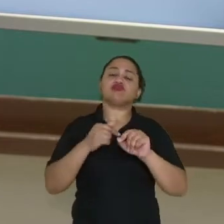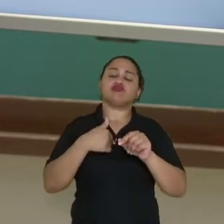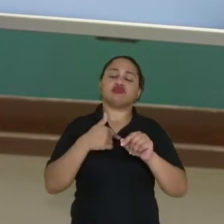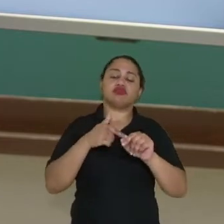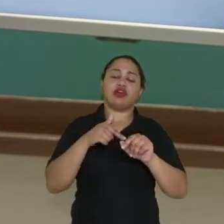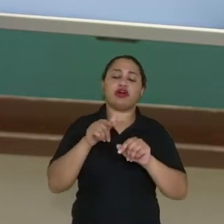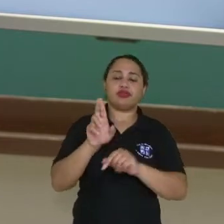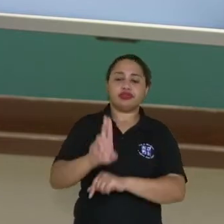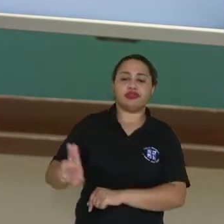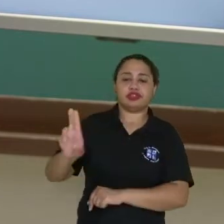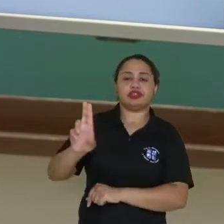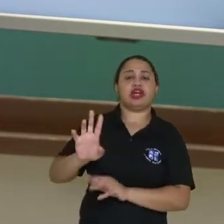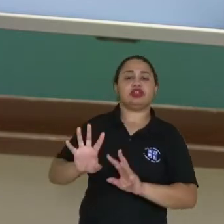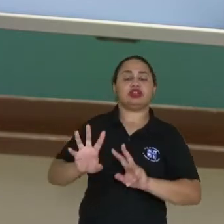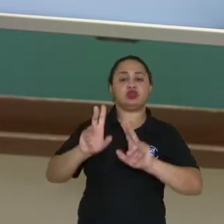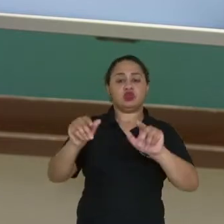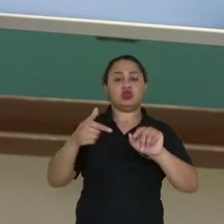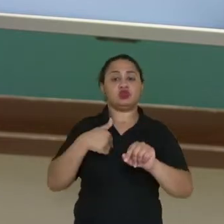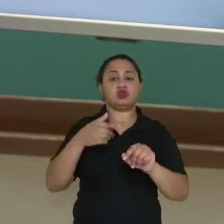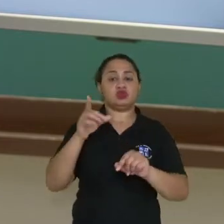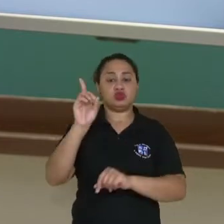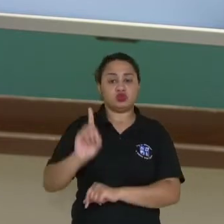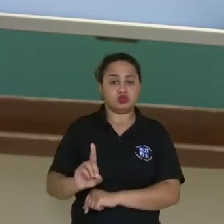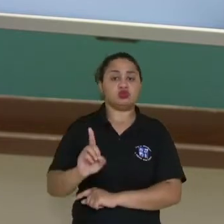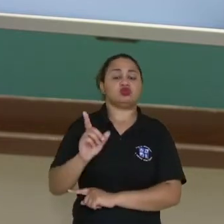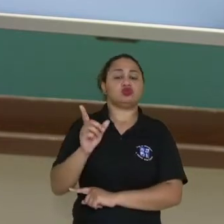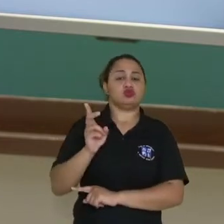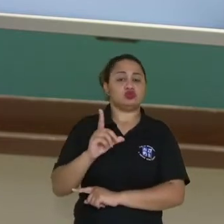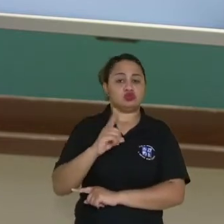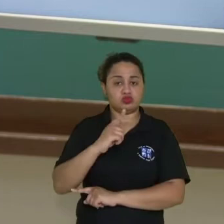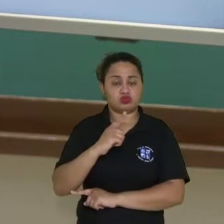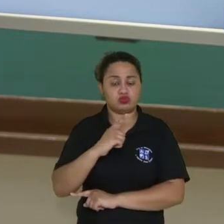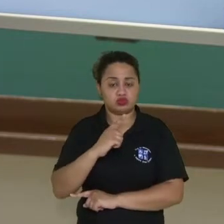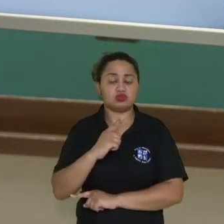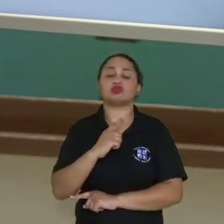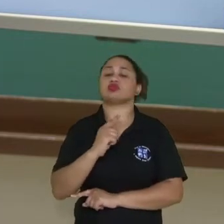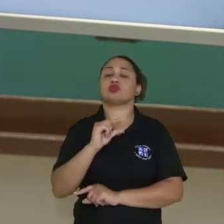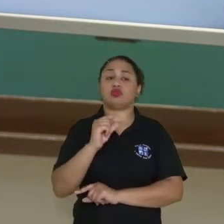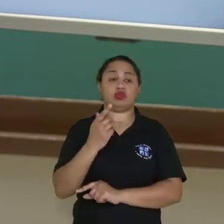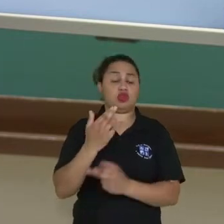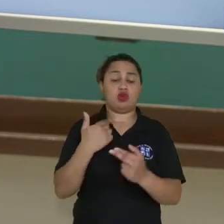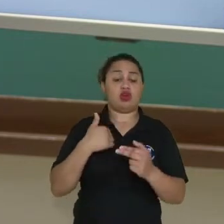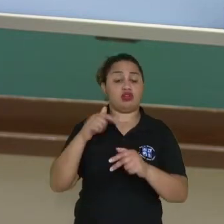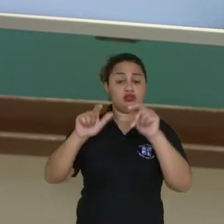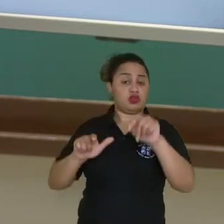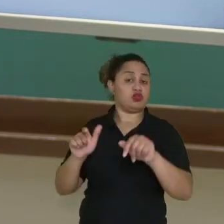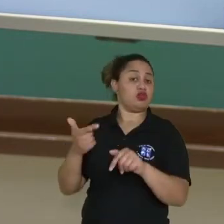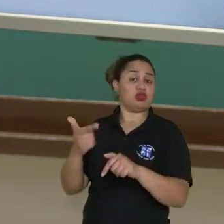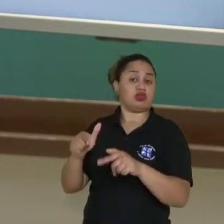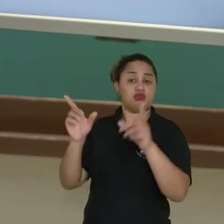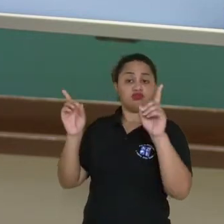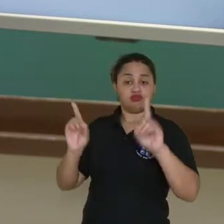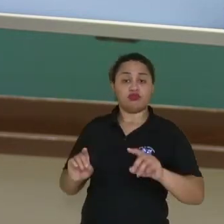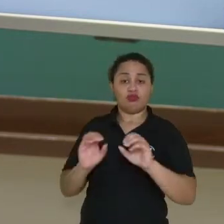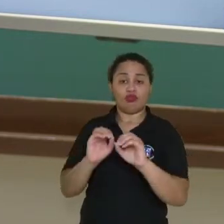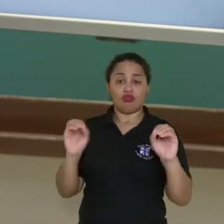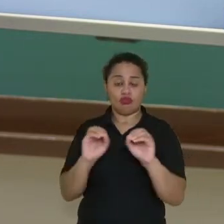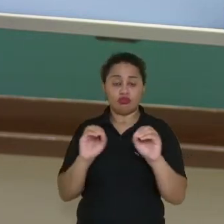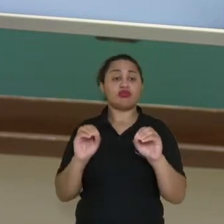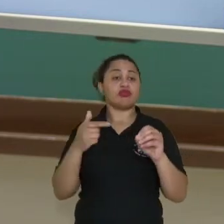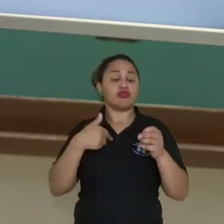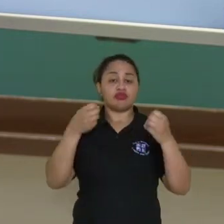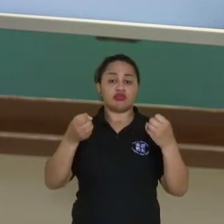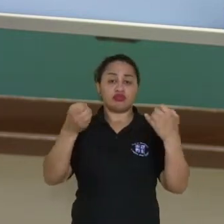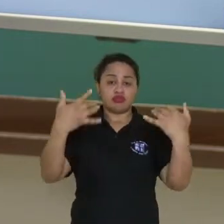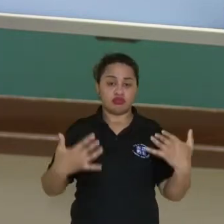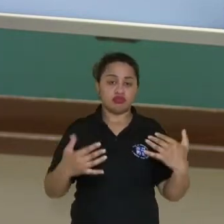enfim, terem todos os direitos garantidos às pessoas que não têm alguma necessidade especial. Então a gente vai discutir um pouquinho